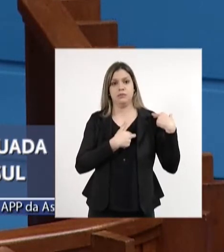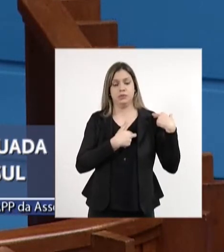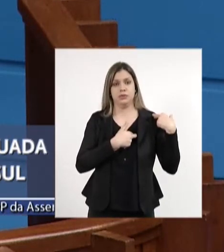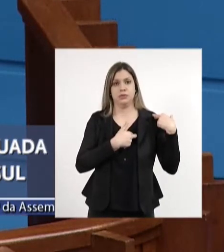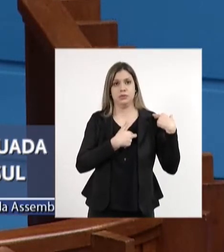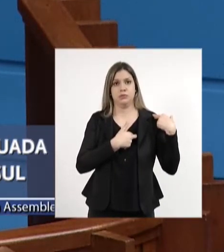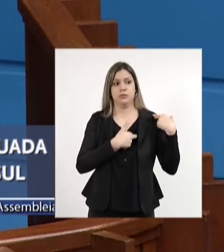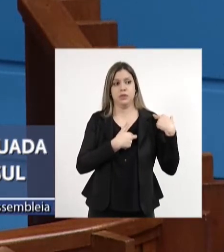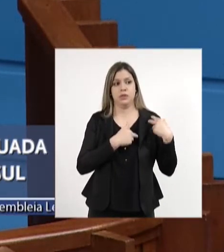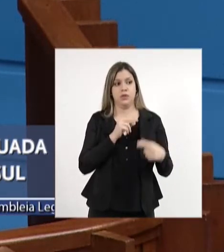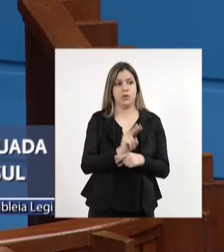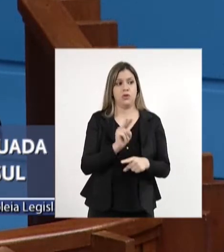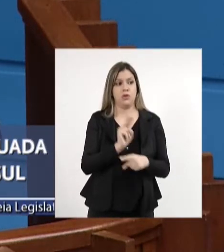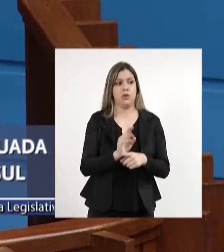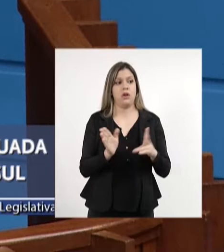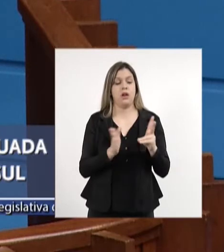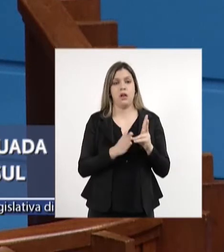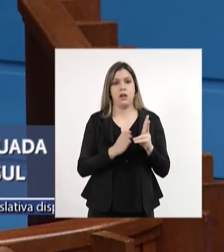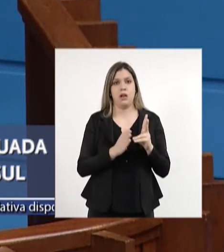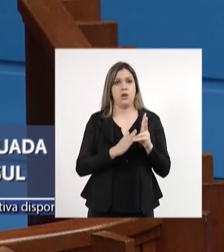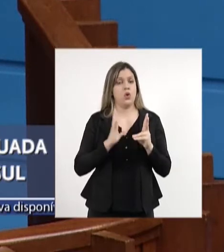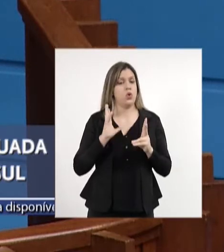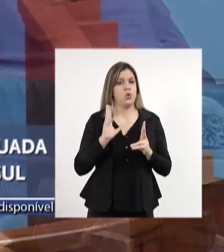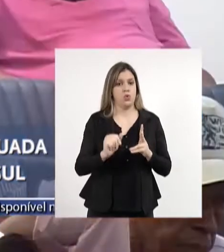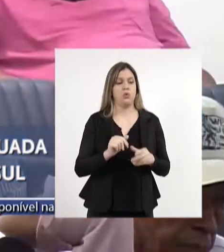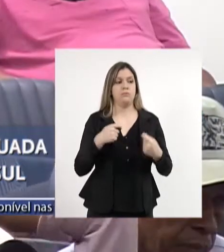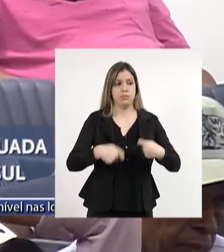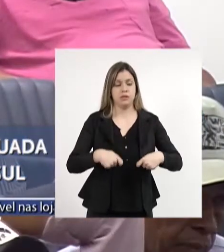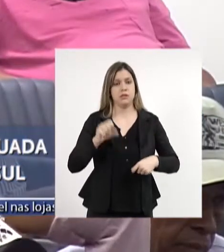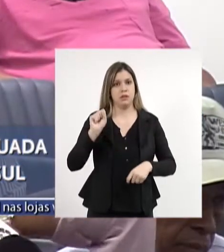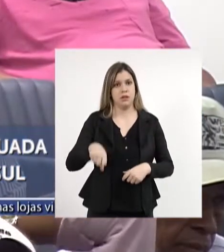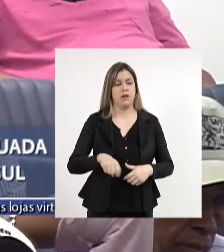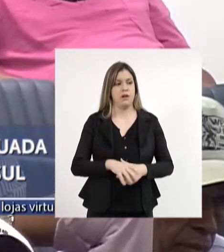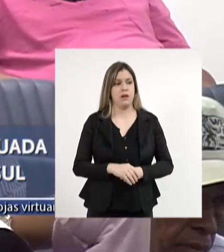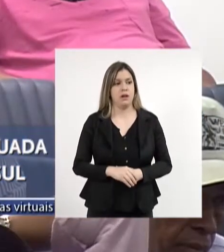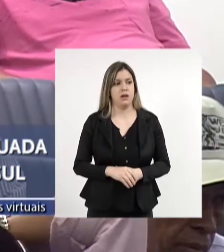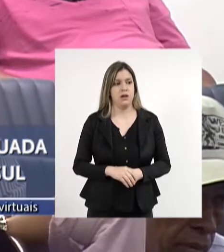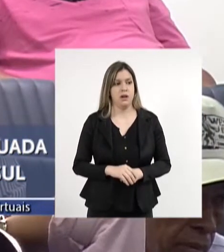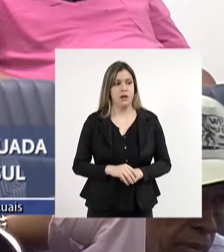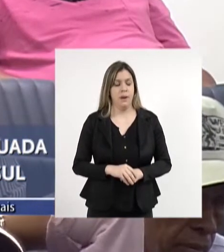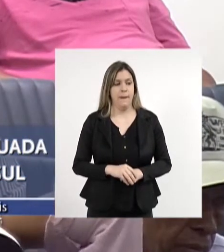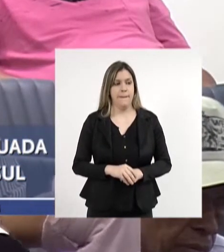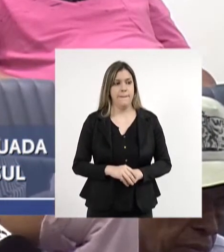uma obrigação partilhada por todos os entes federados.